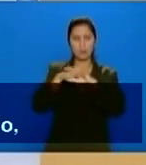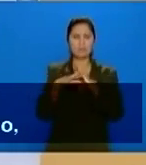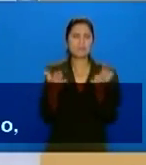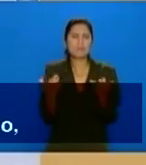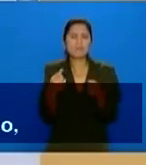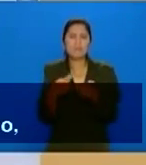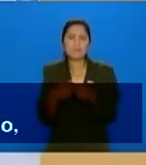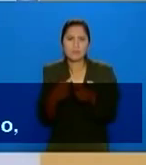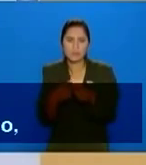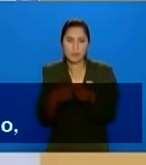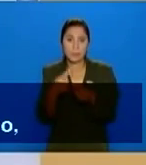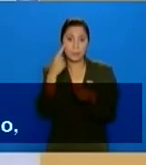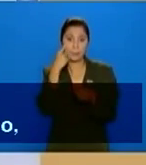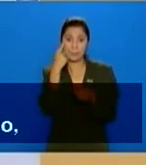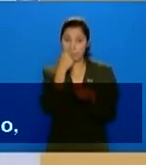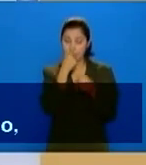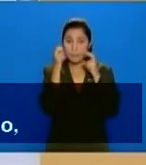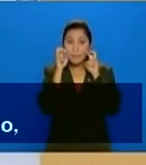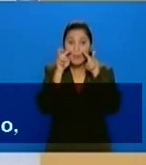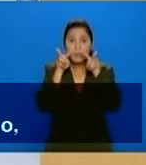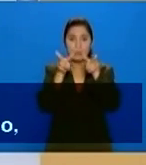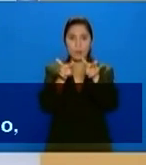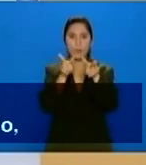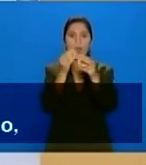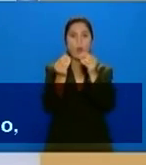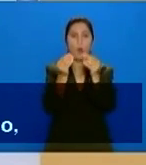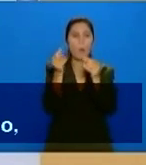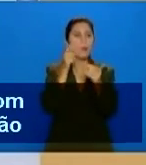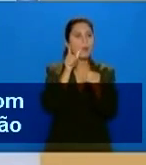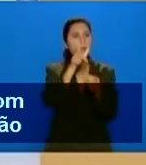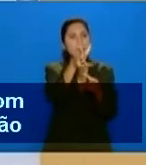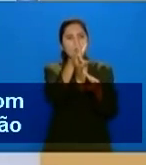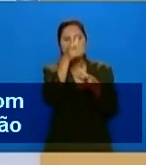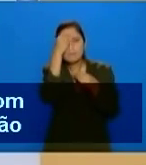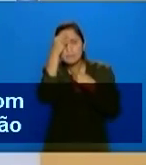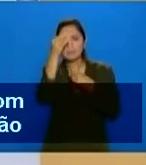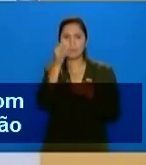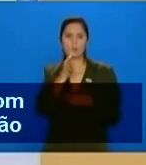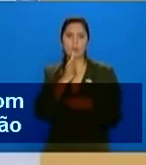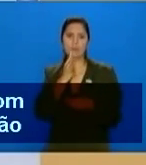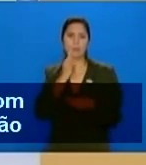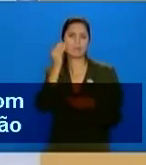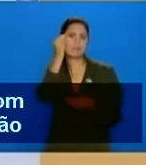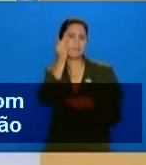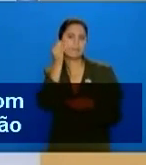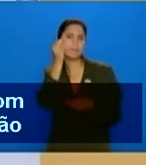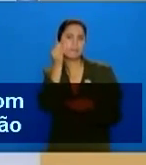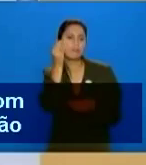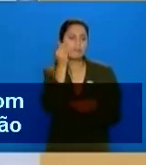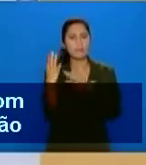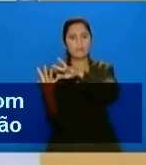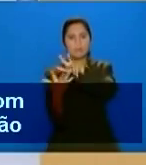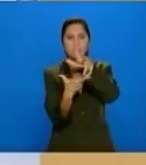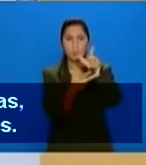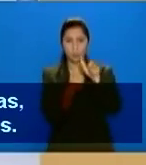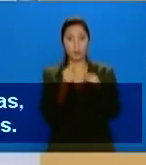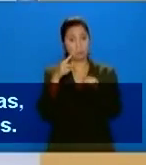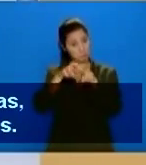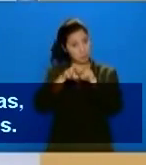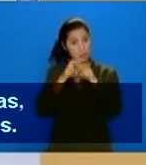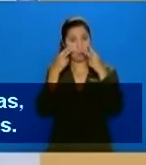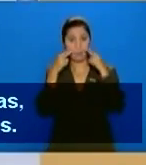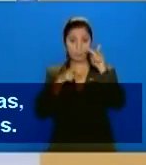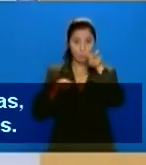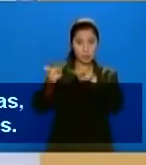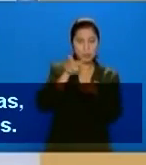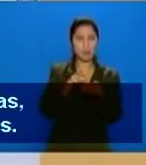A visão é o canal de aquisição de conhecimento, de experiência do surdo com o mundo. É através da visão que